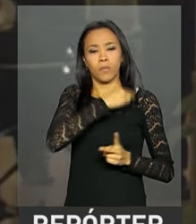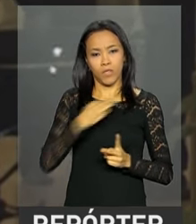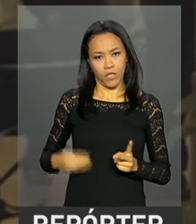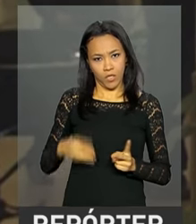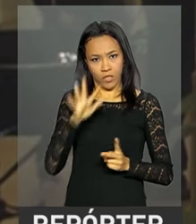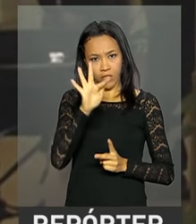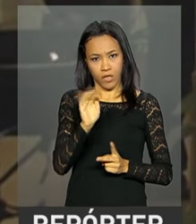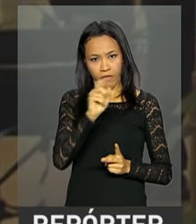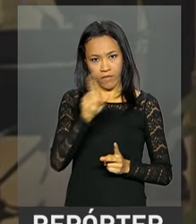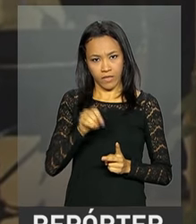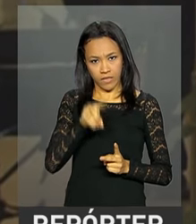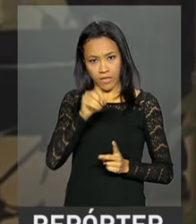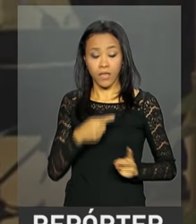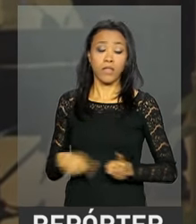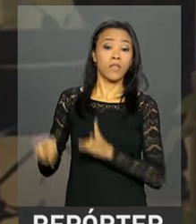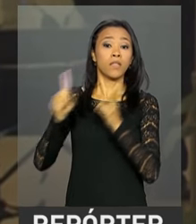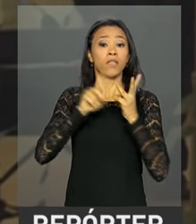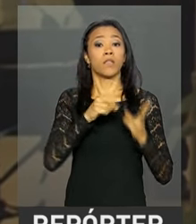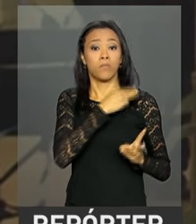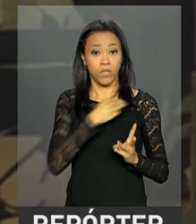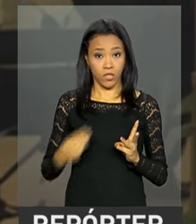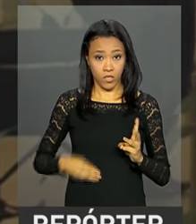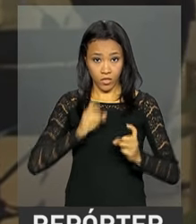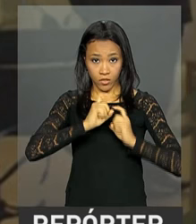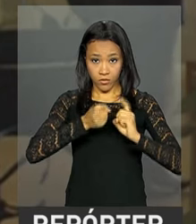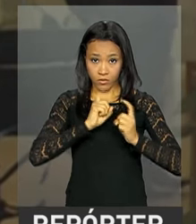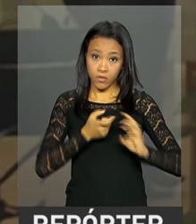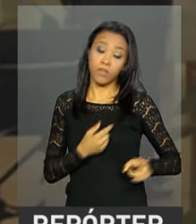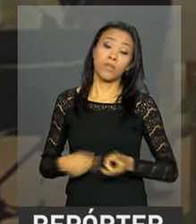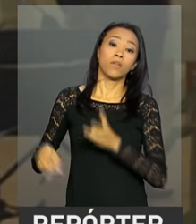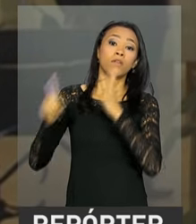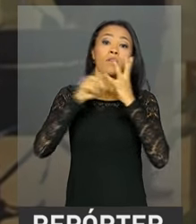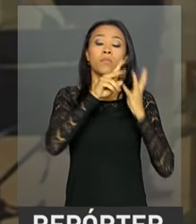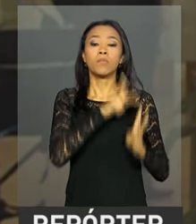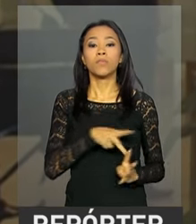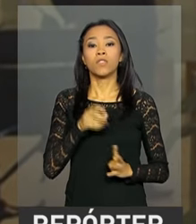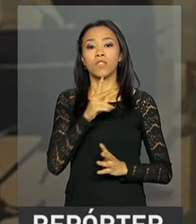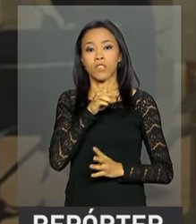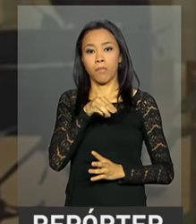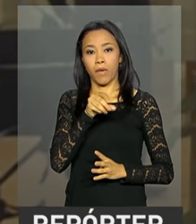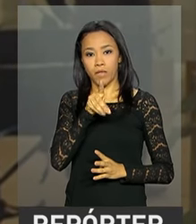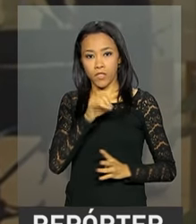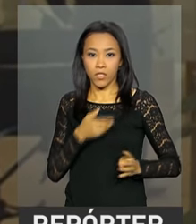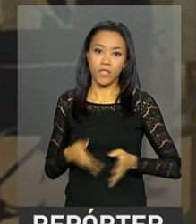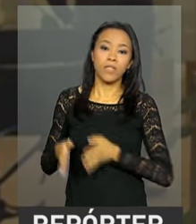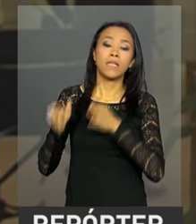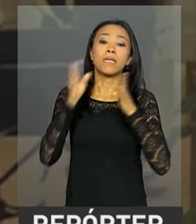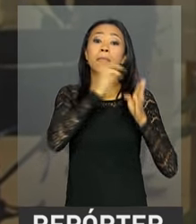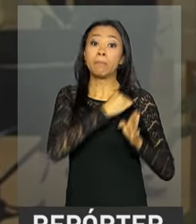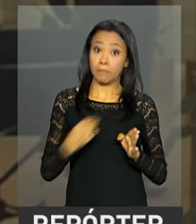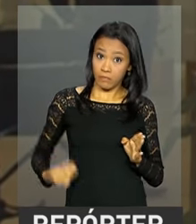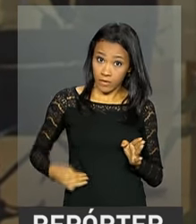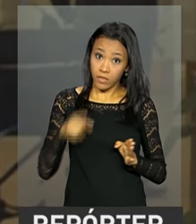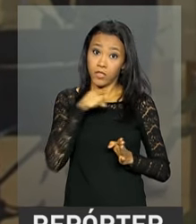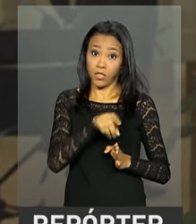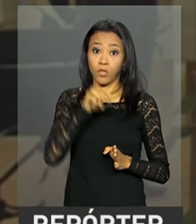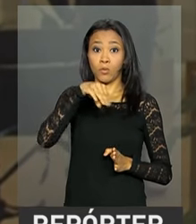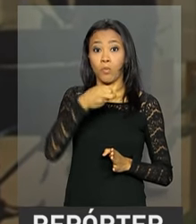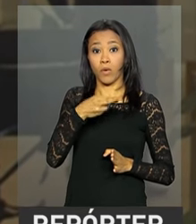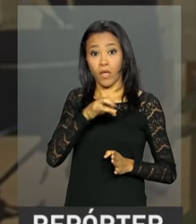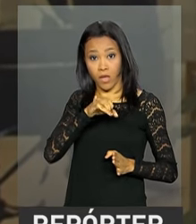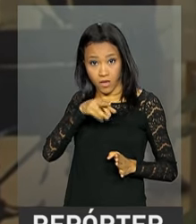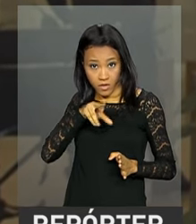Meireles, do planejamento Diogo Oliveira, da Casa Civil, Eliseu Padilha, da Secretaria Geral da Presidência da República, Moreira